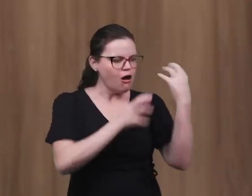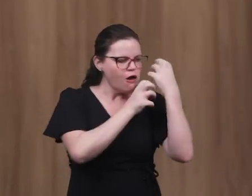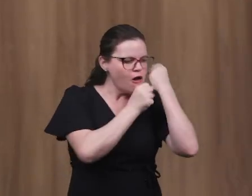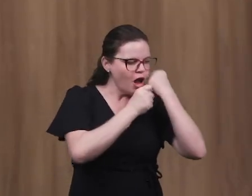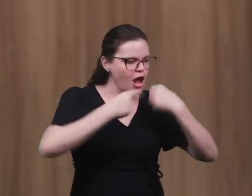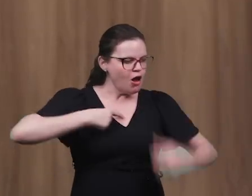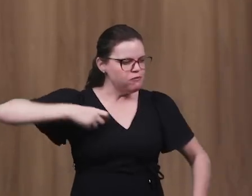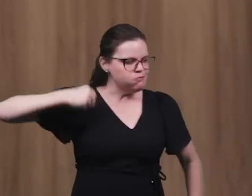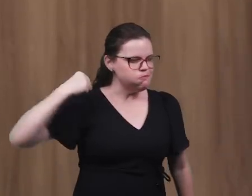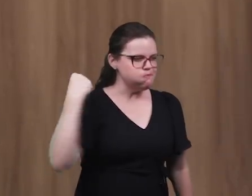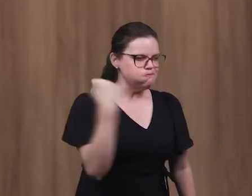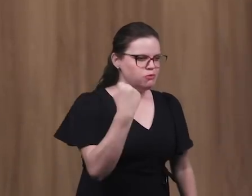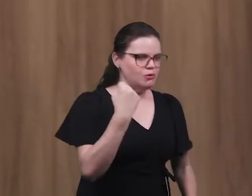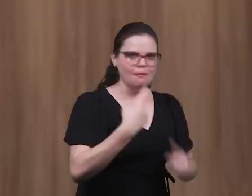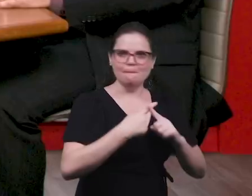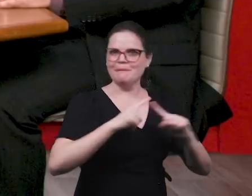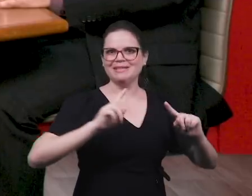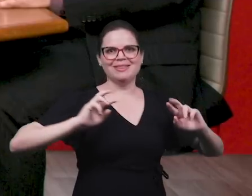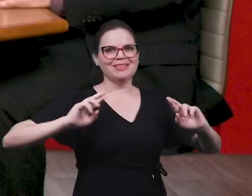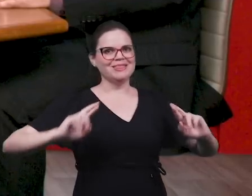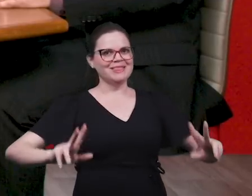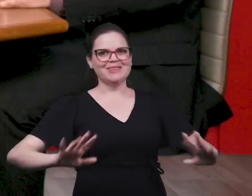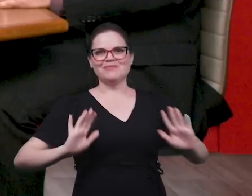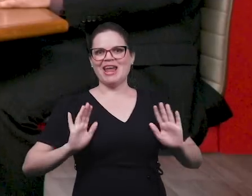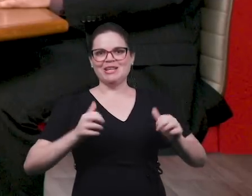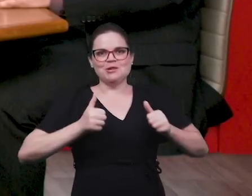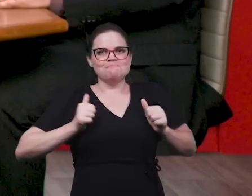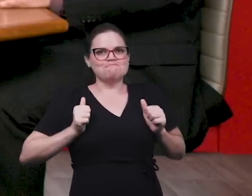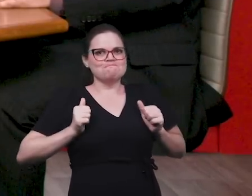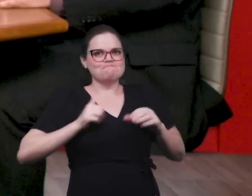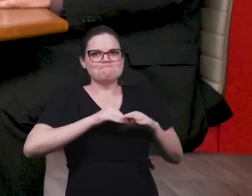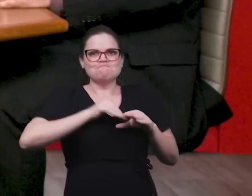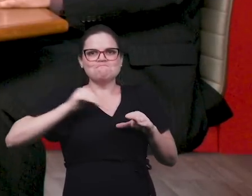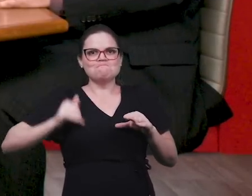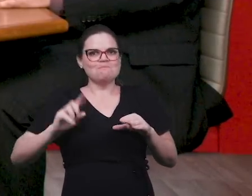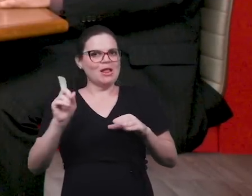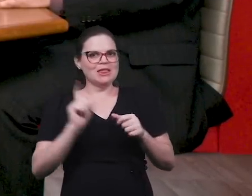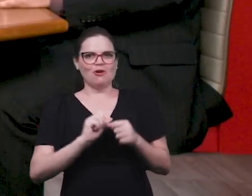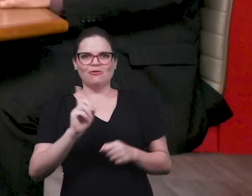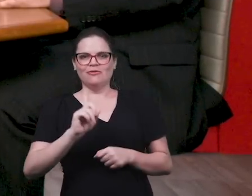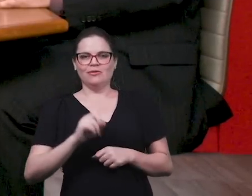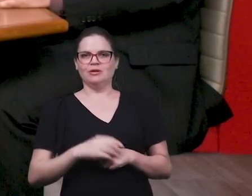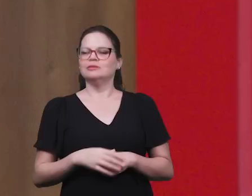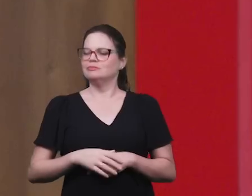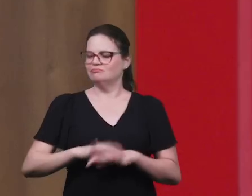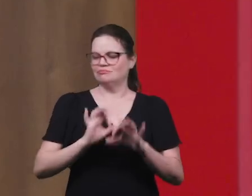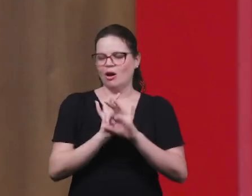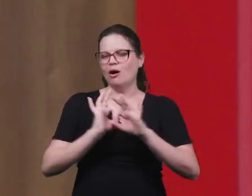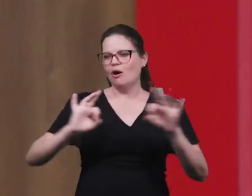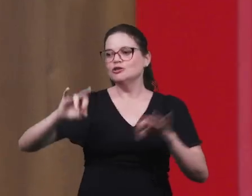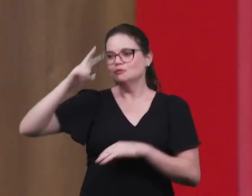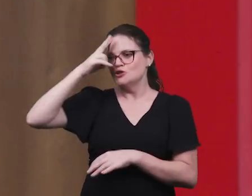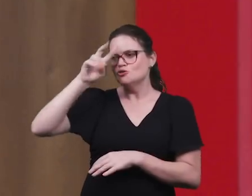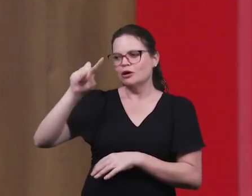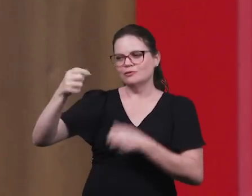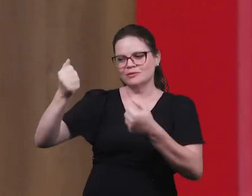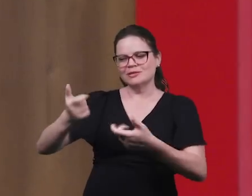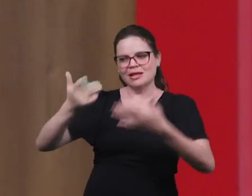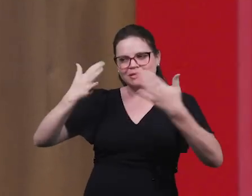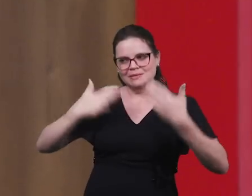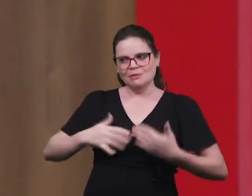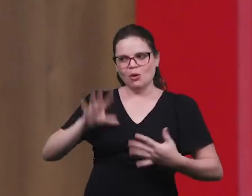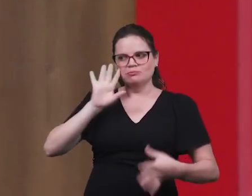Mas por que Davi não agiu assim? Uma boa colocação, Wallace, para a nossa vida, não é? Se a gente